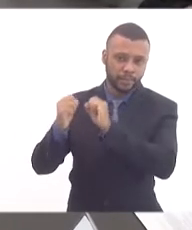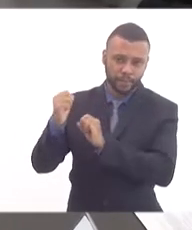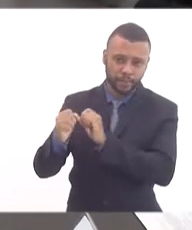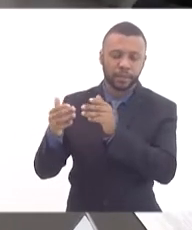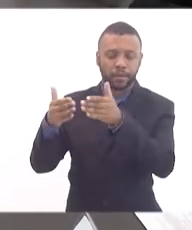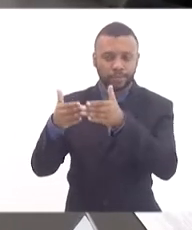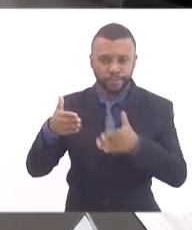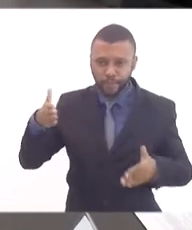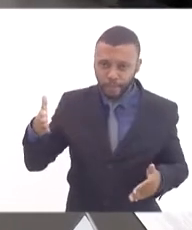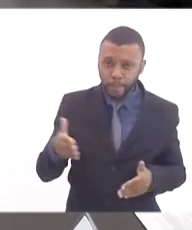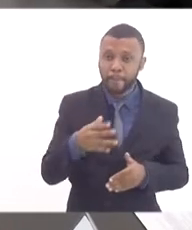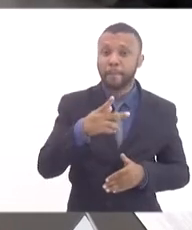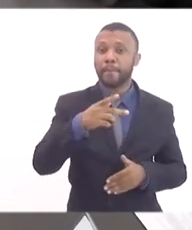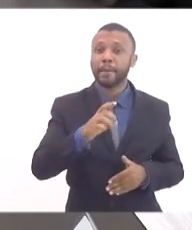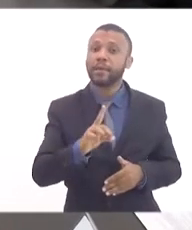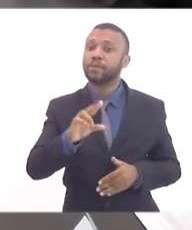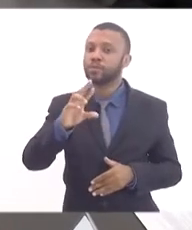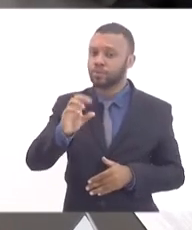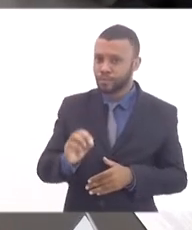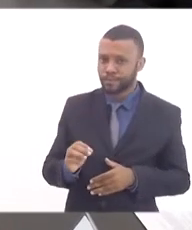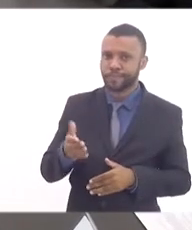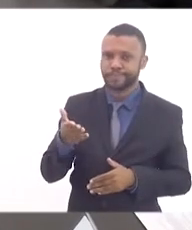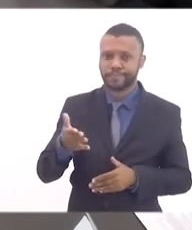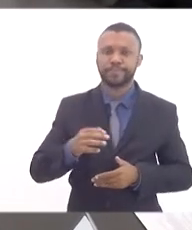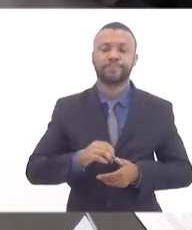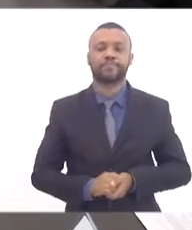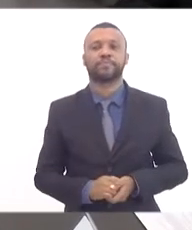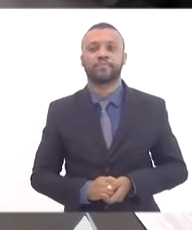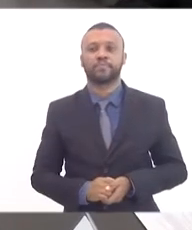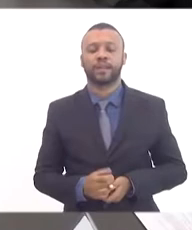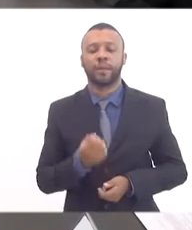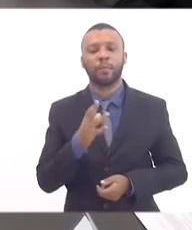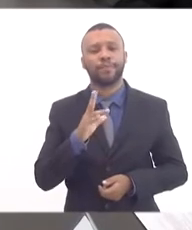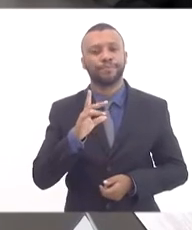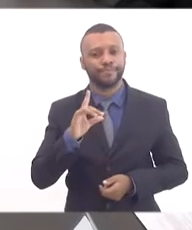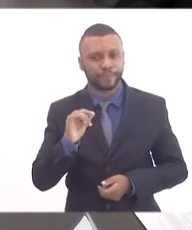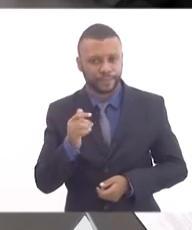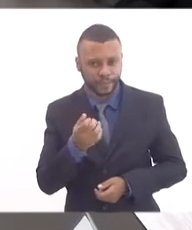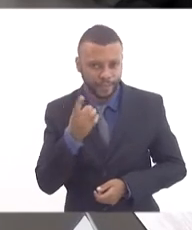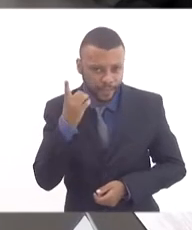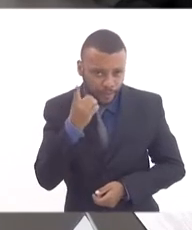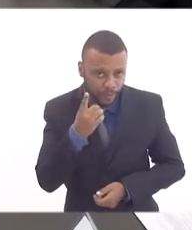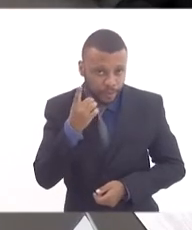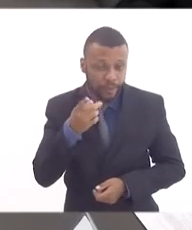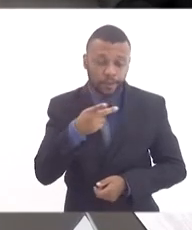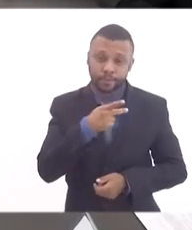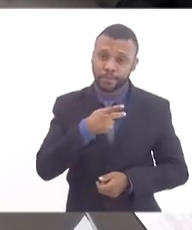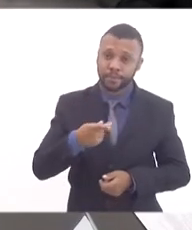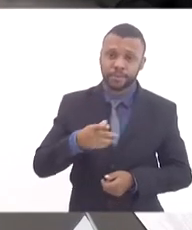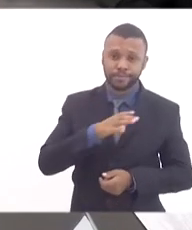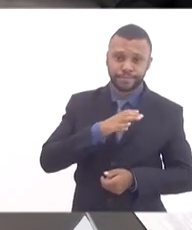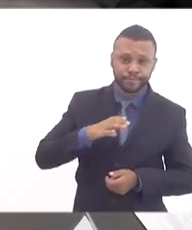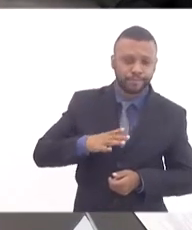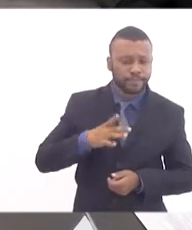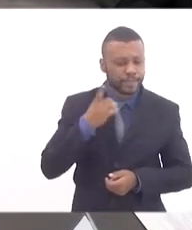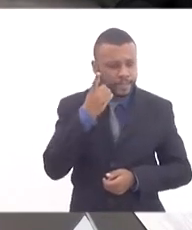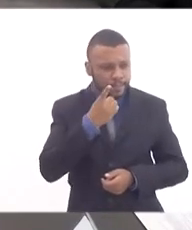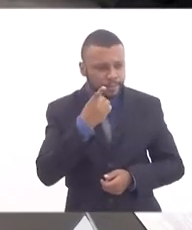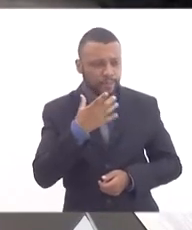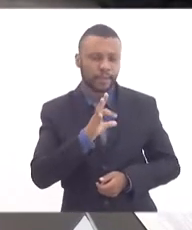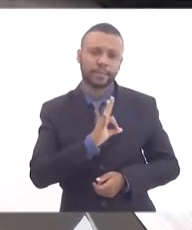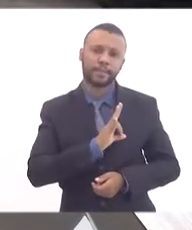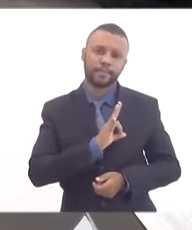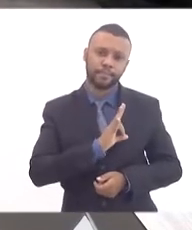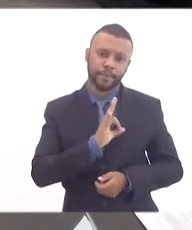E aí e é bom dia Deputado Presidente deputada Martha Rocha